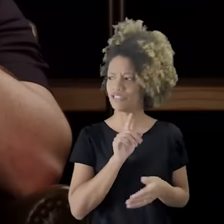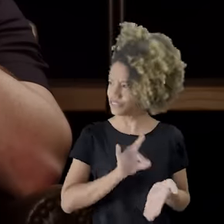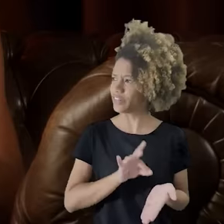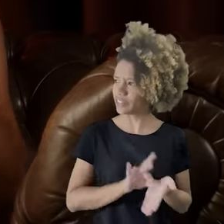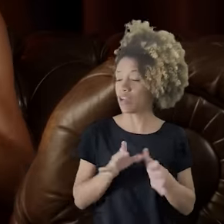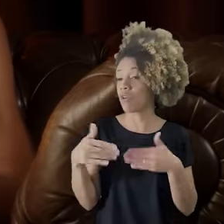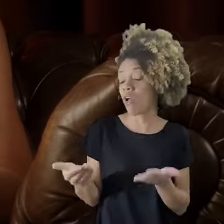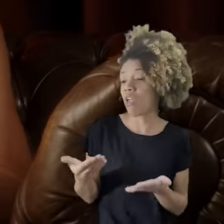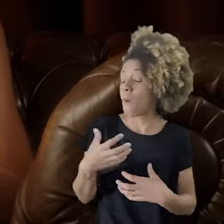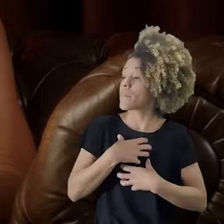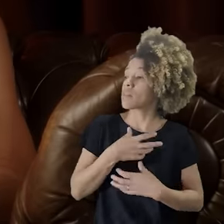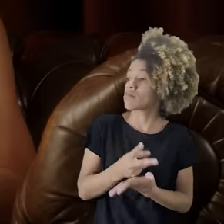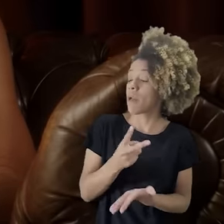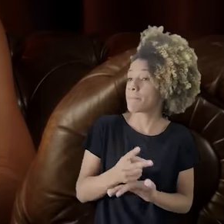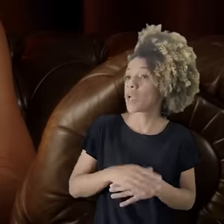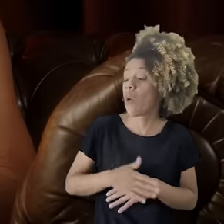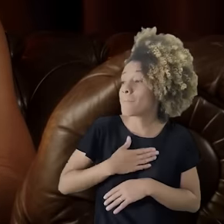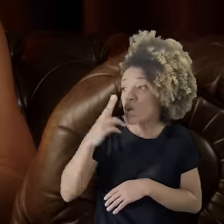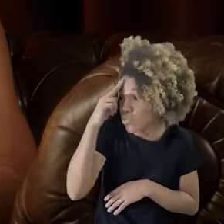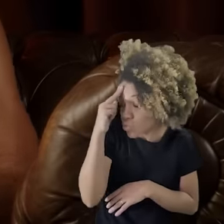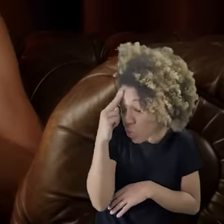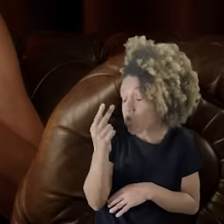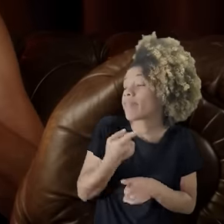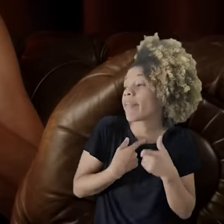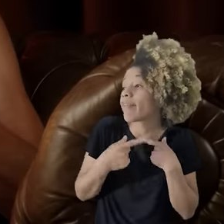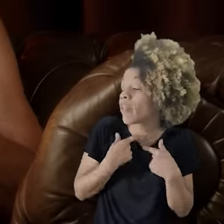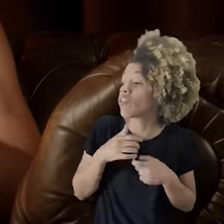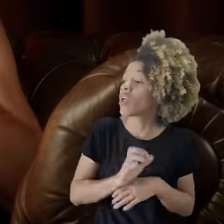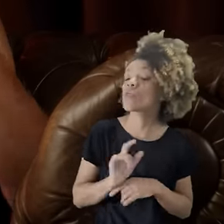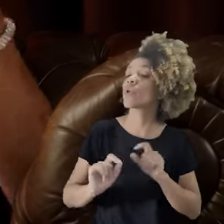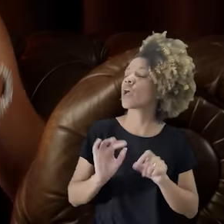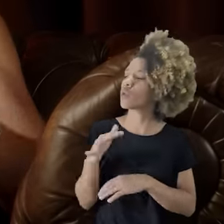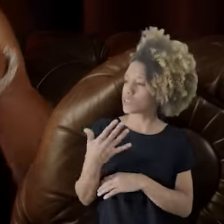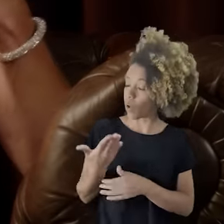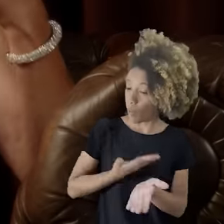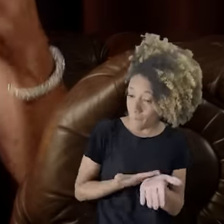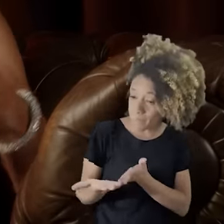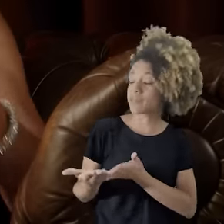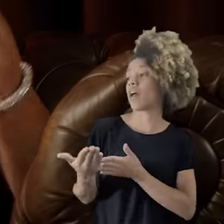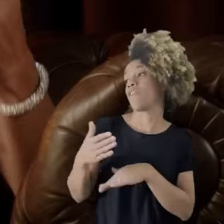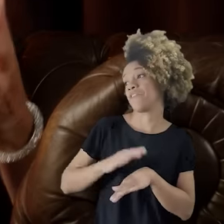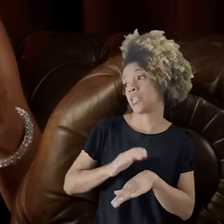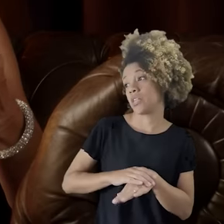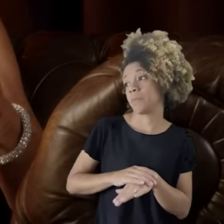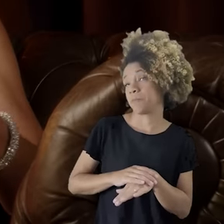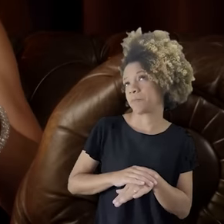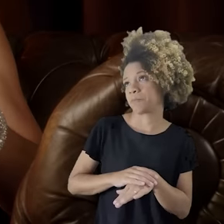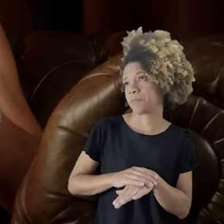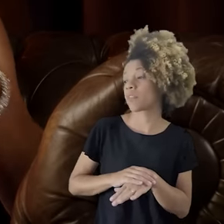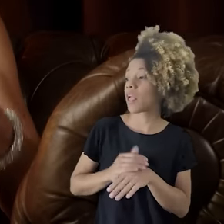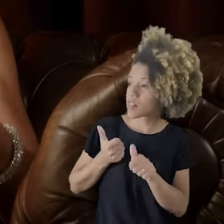mesmo né então como eu sempre me senti o meu maior sonho menor desejo foi esse e é o que aconteceu comecei a fazer esse